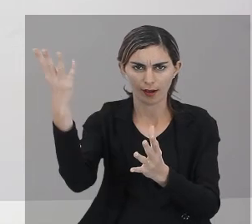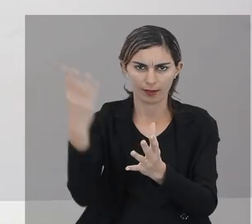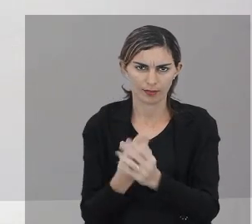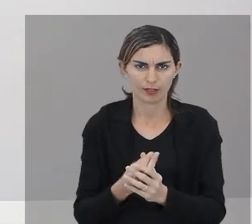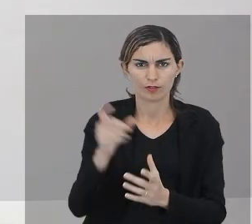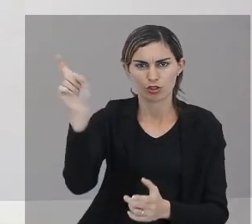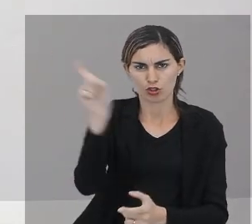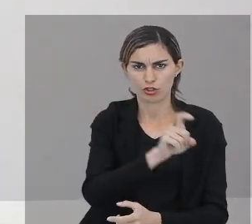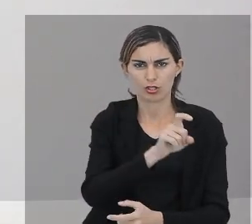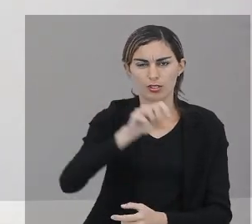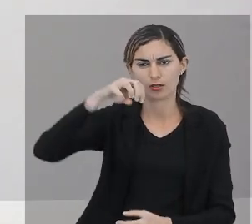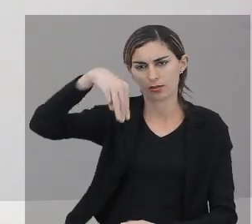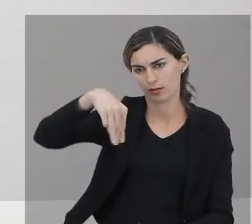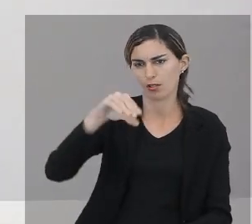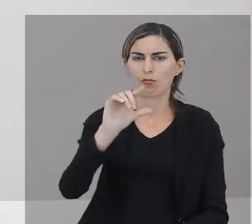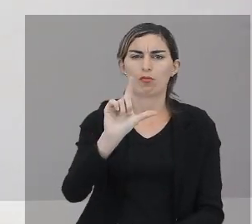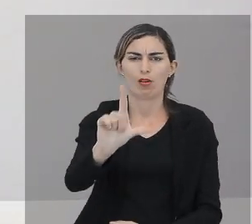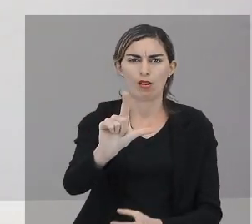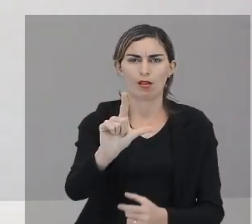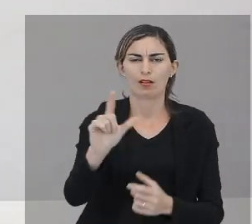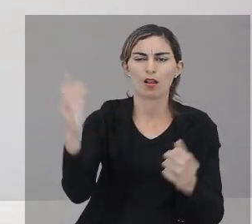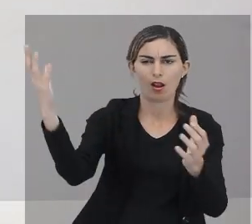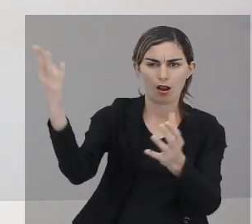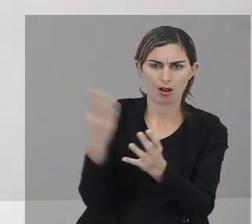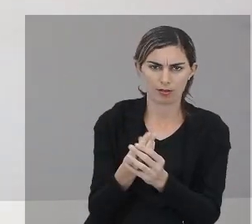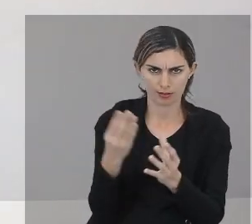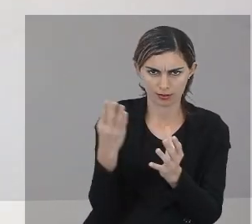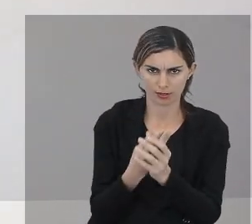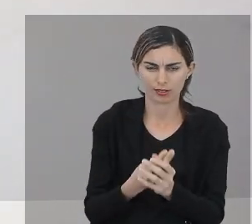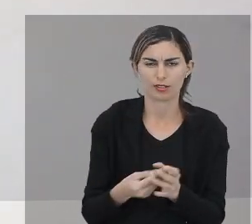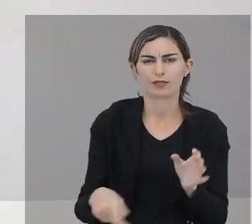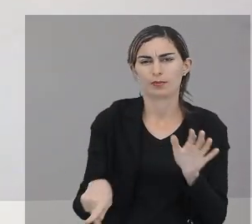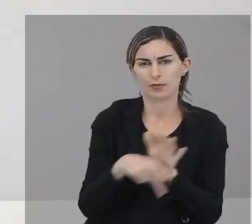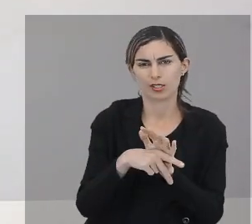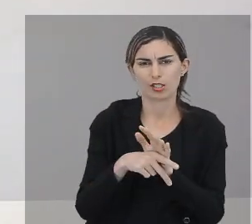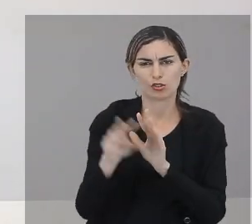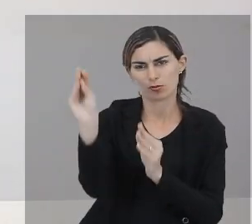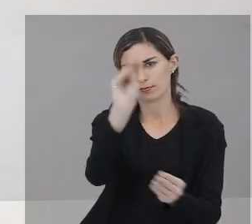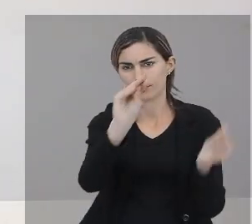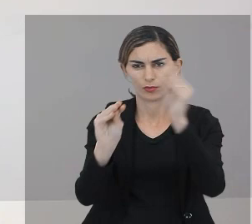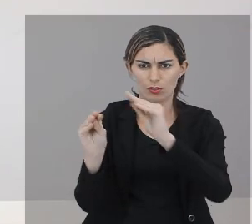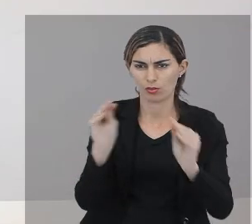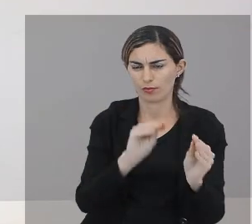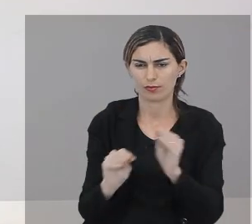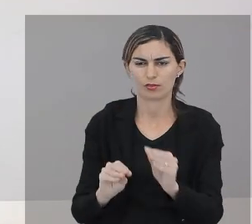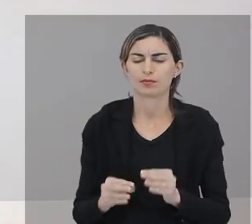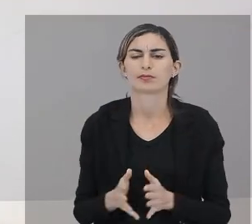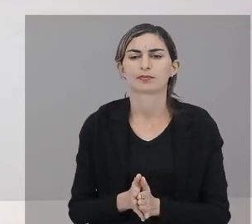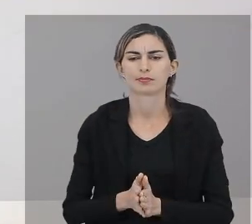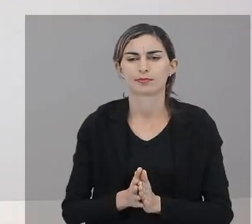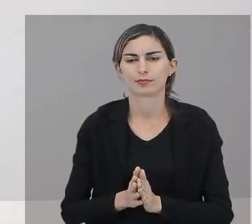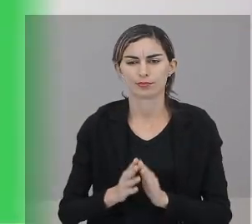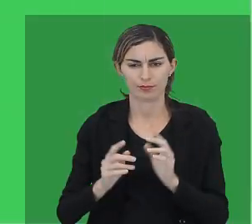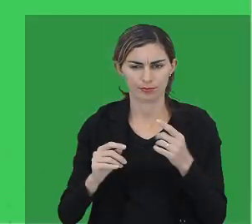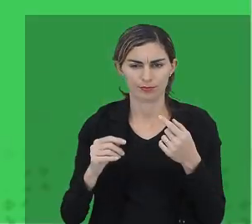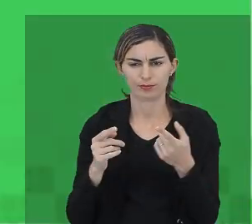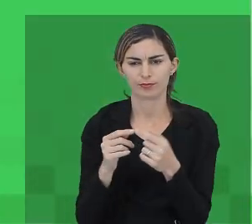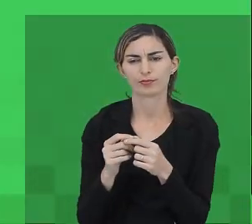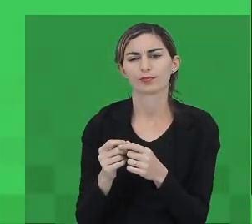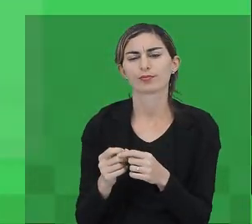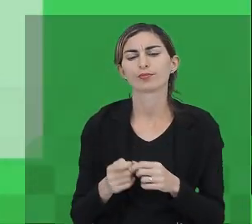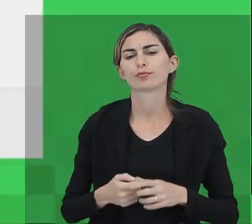arquivos XML, que são arquivos de configuração, mas vamos com calma, uma coisa de cada